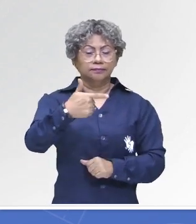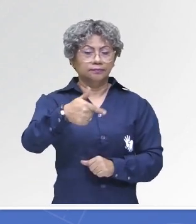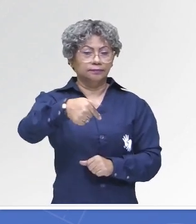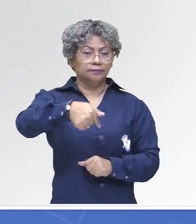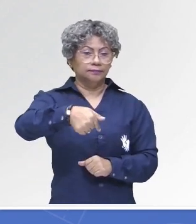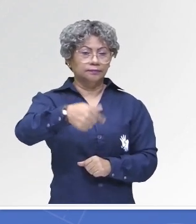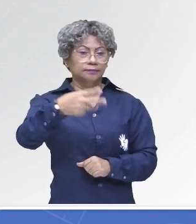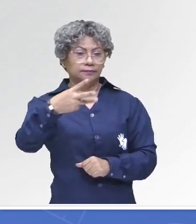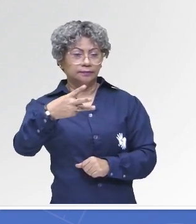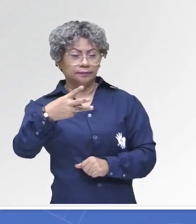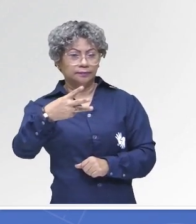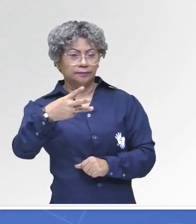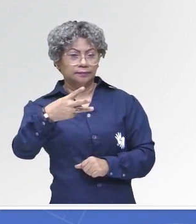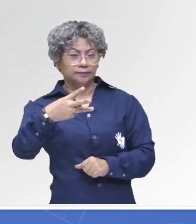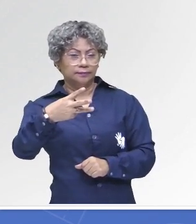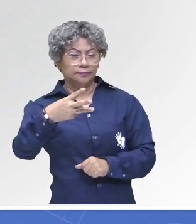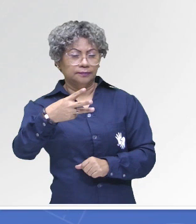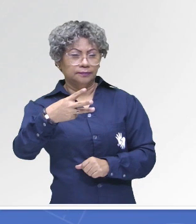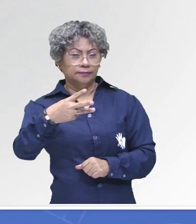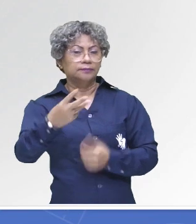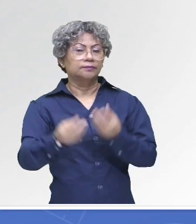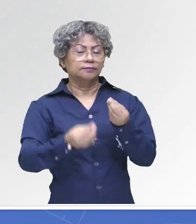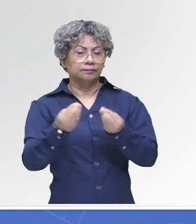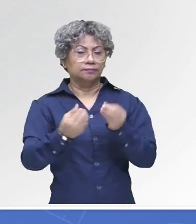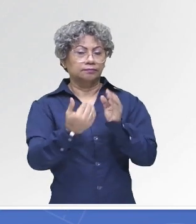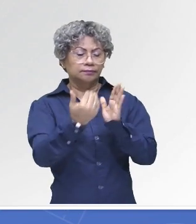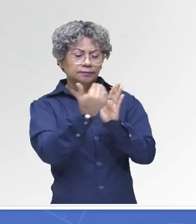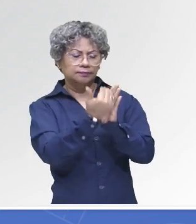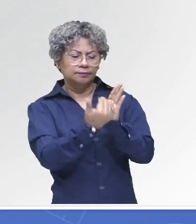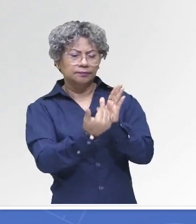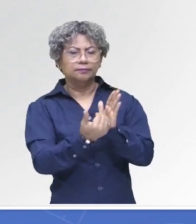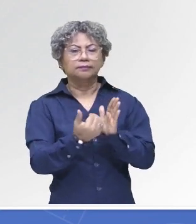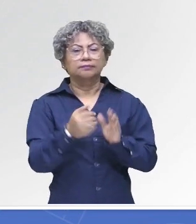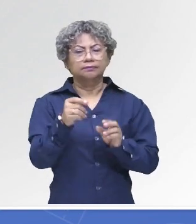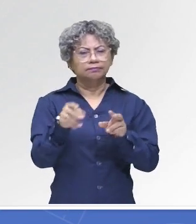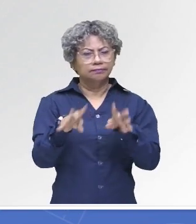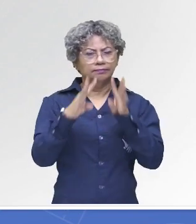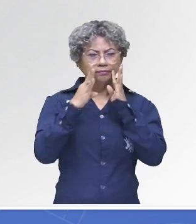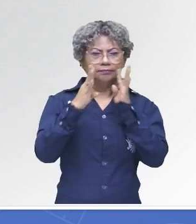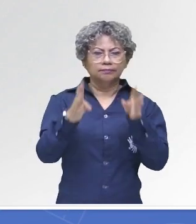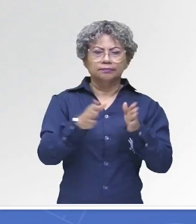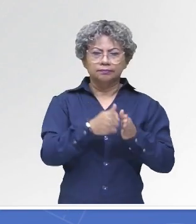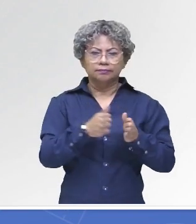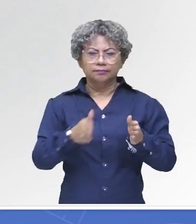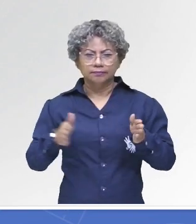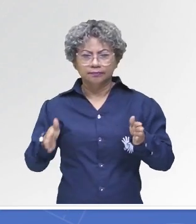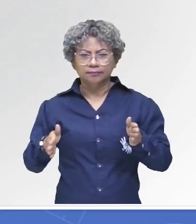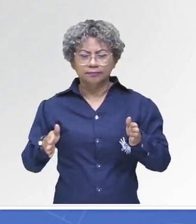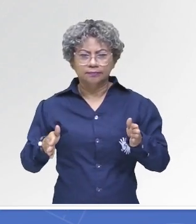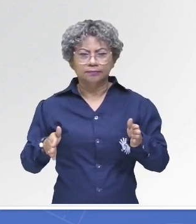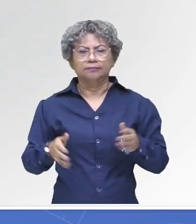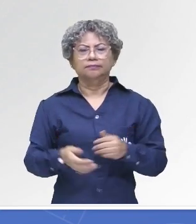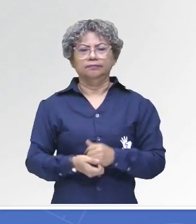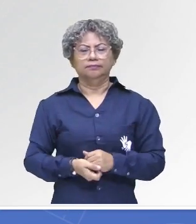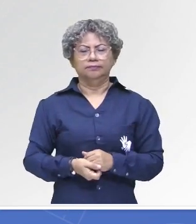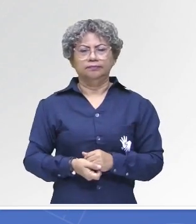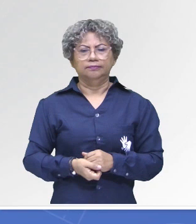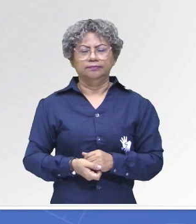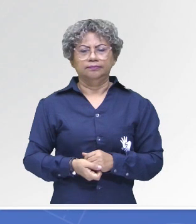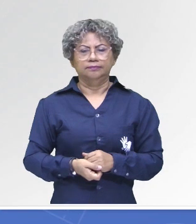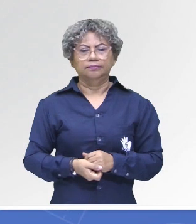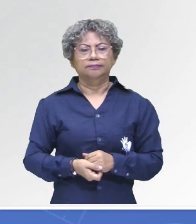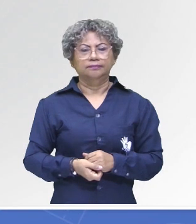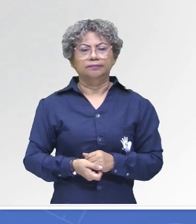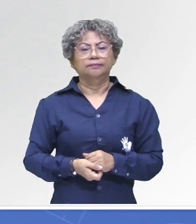kelvins para a escala Celsius. Para transformar a temperatura 250 kelvins para a escala Celsius, basta utilizar a